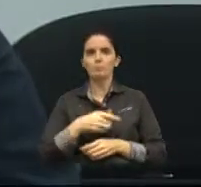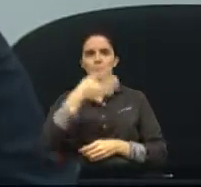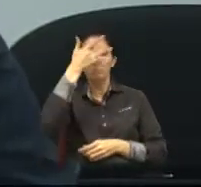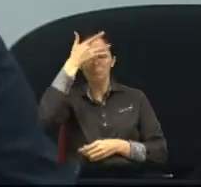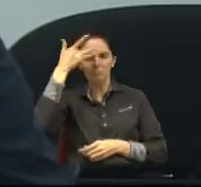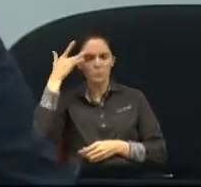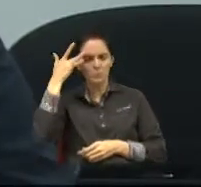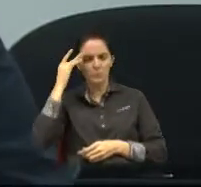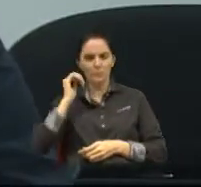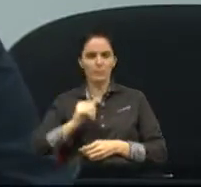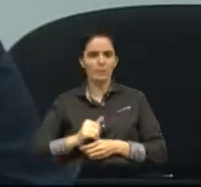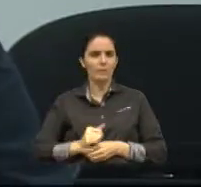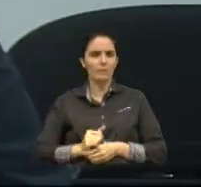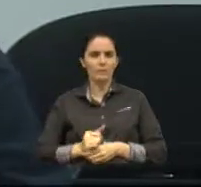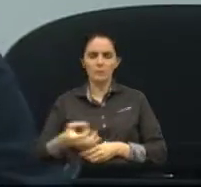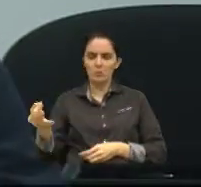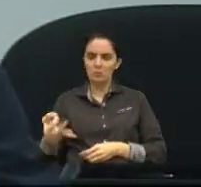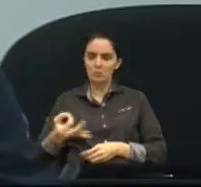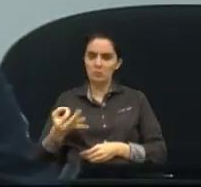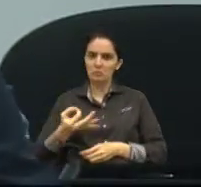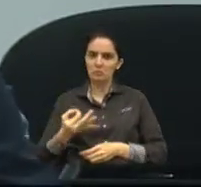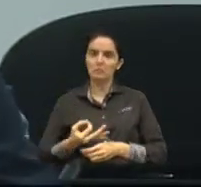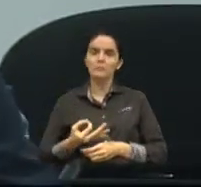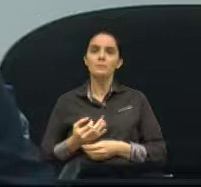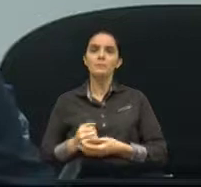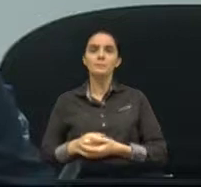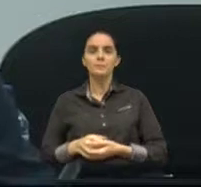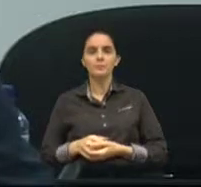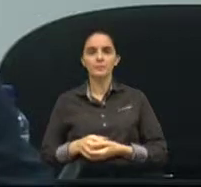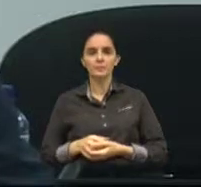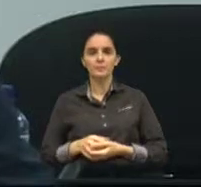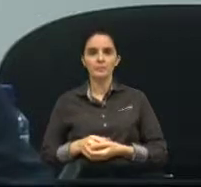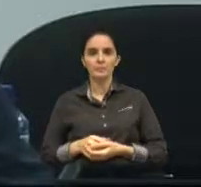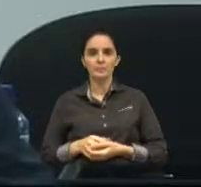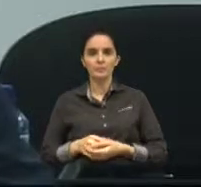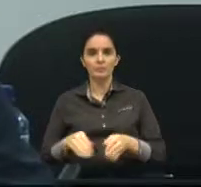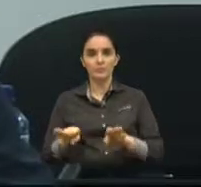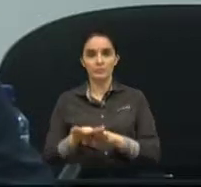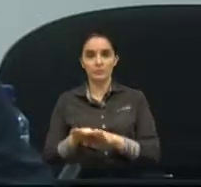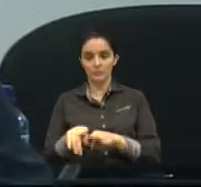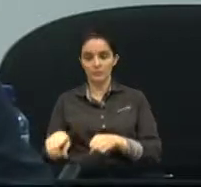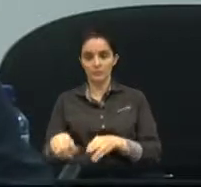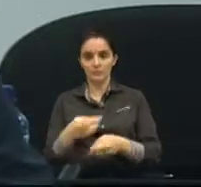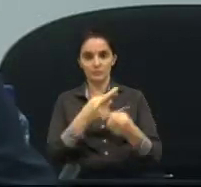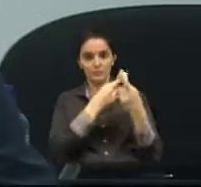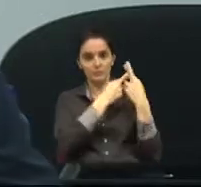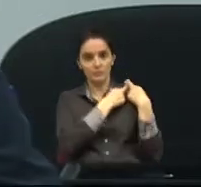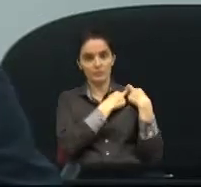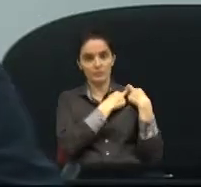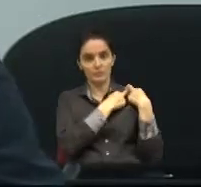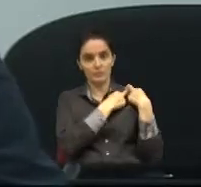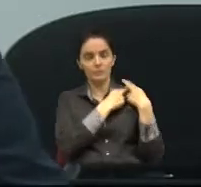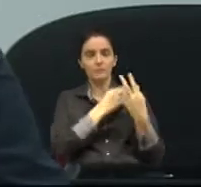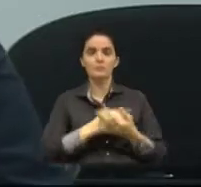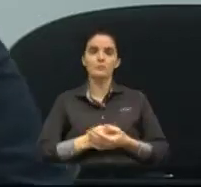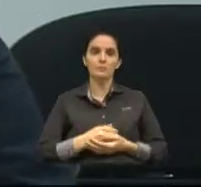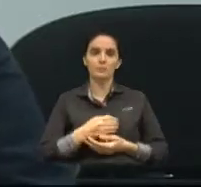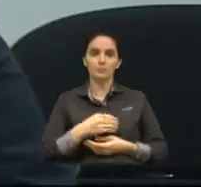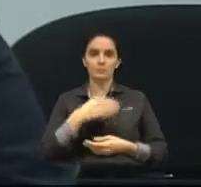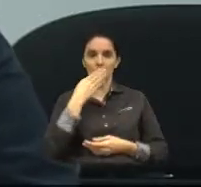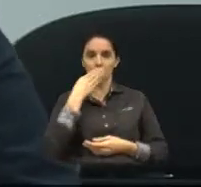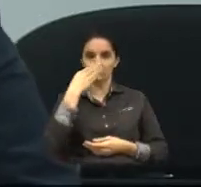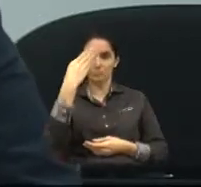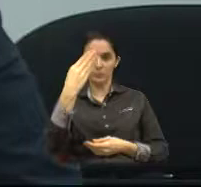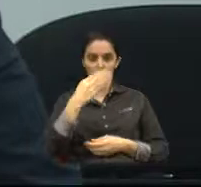humano, e avocando, às vezes, a responsabilidade do Estado no trato com